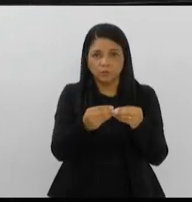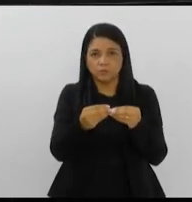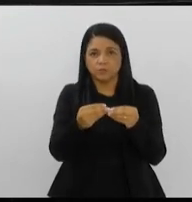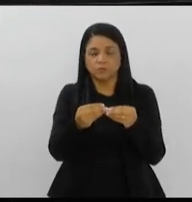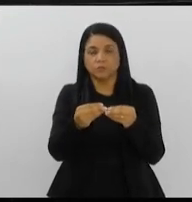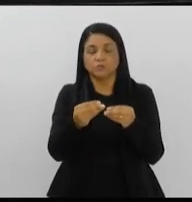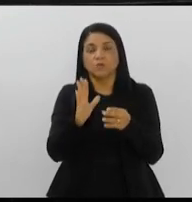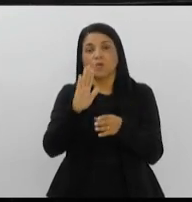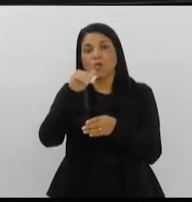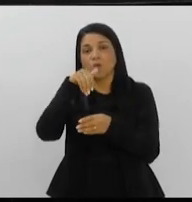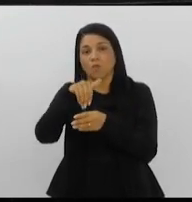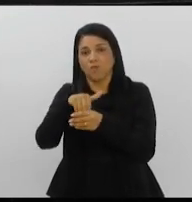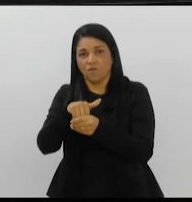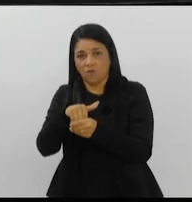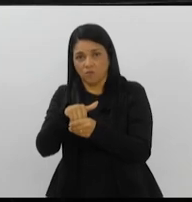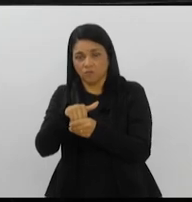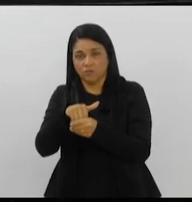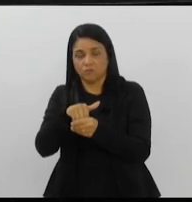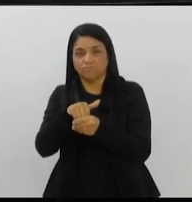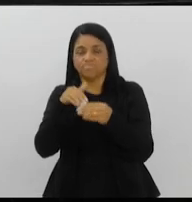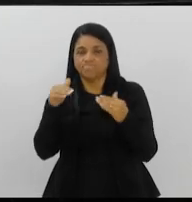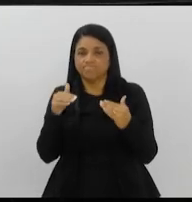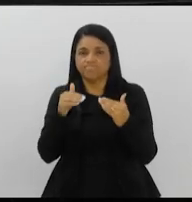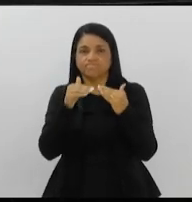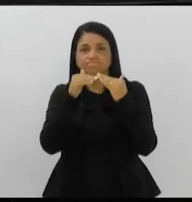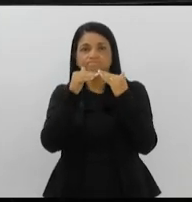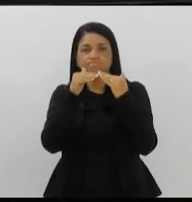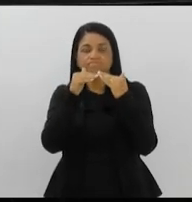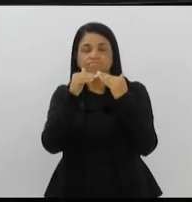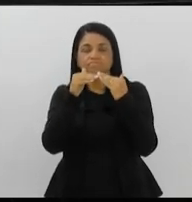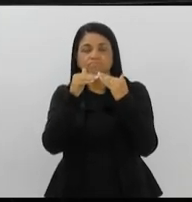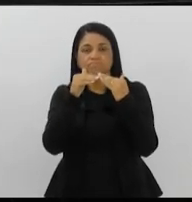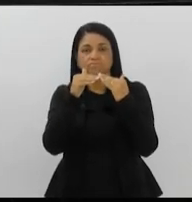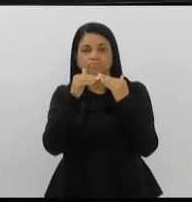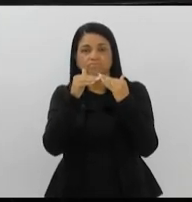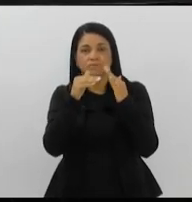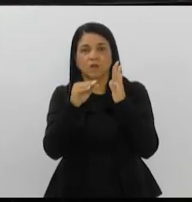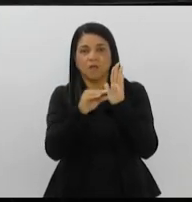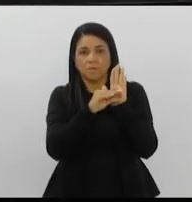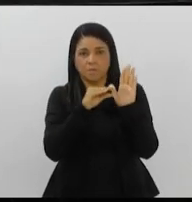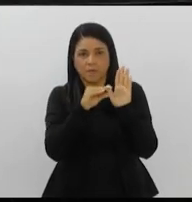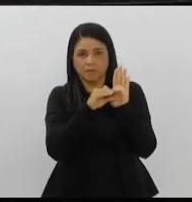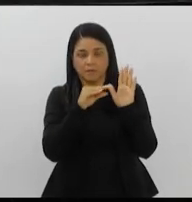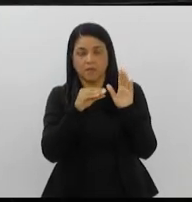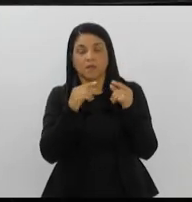o voto favorável ao destaque e